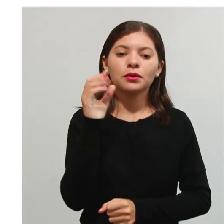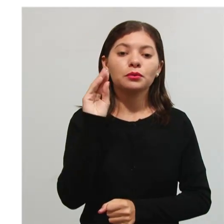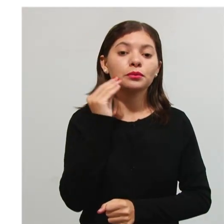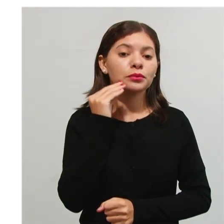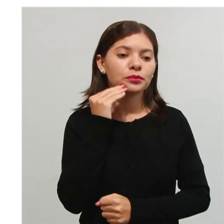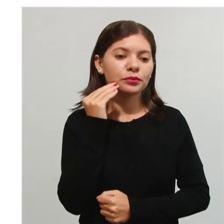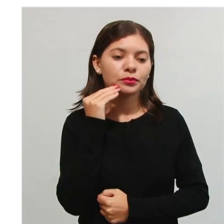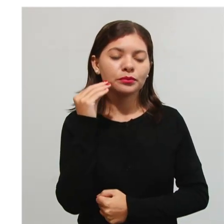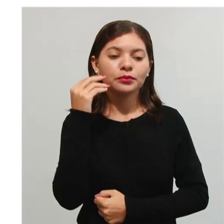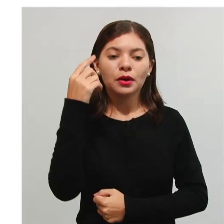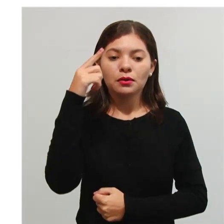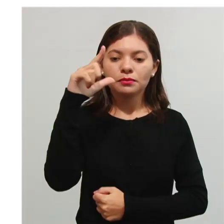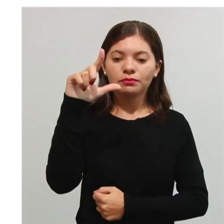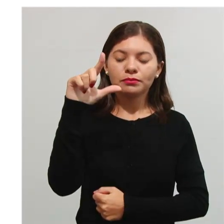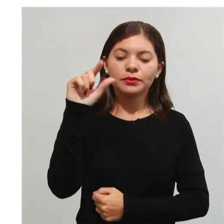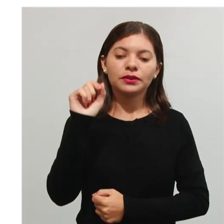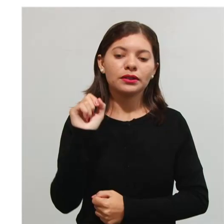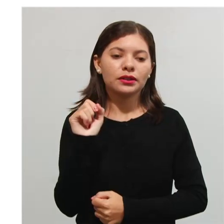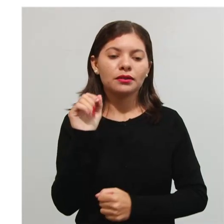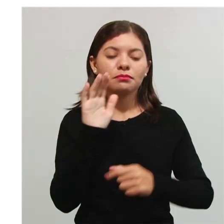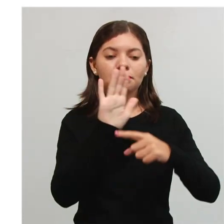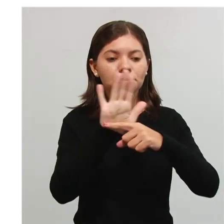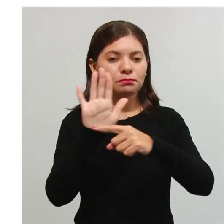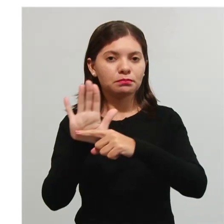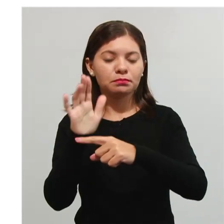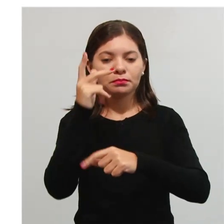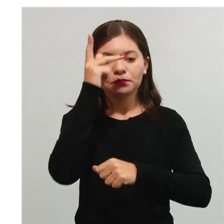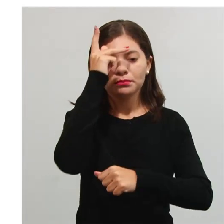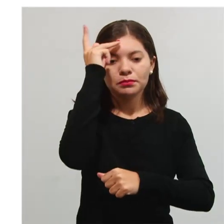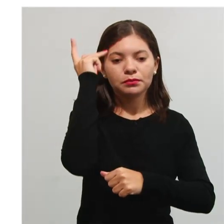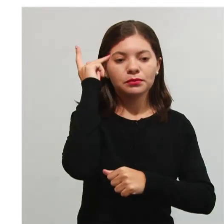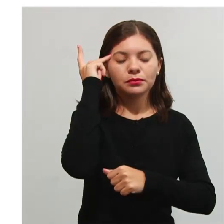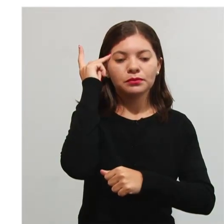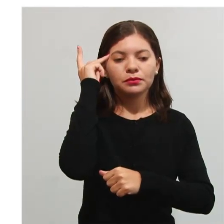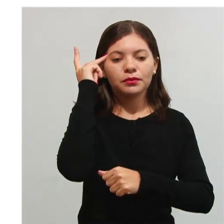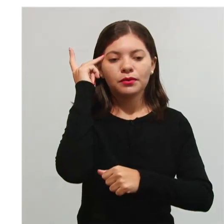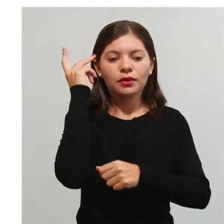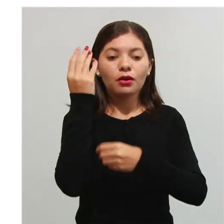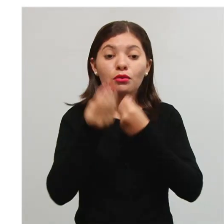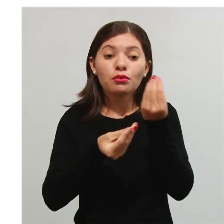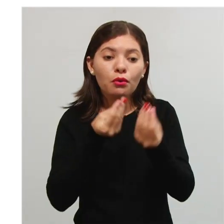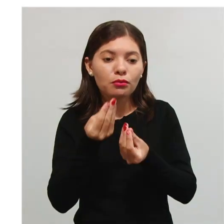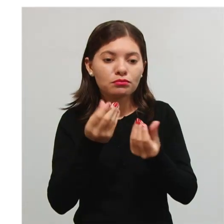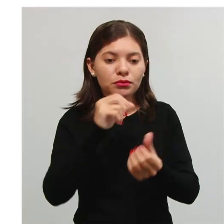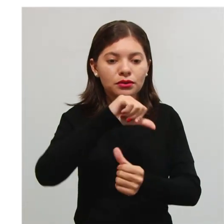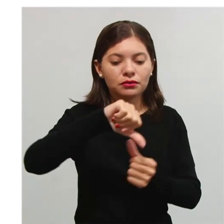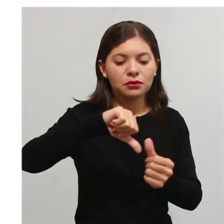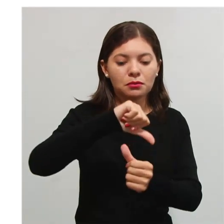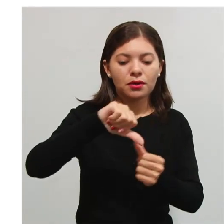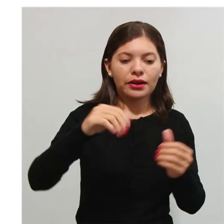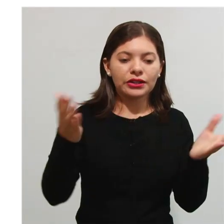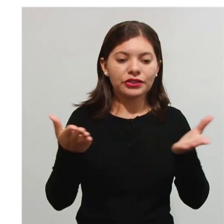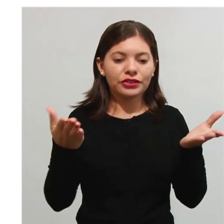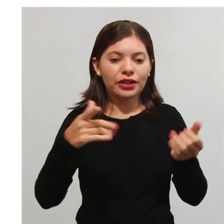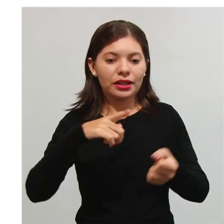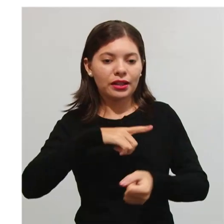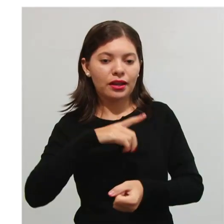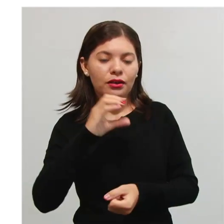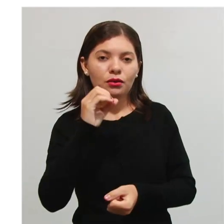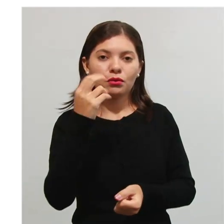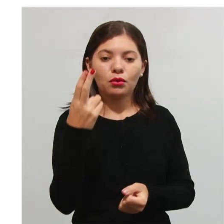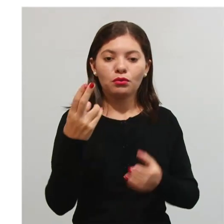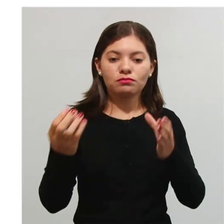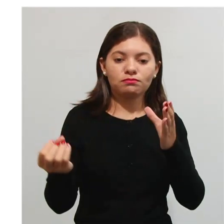às necessidades das pessoas, o que pode ser feito transformando algo que já exista ou criando